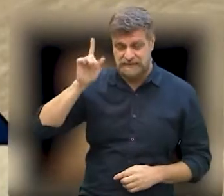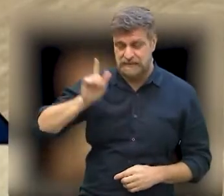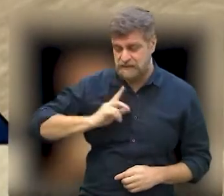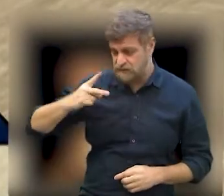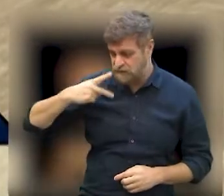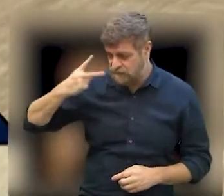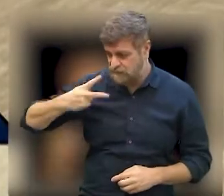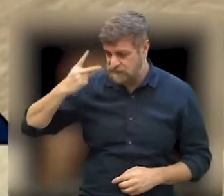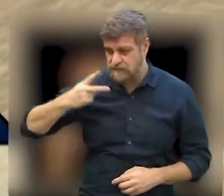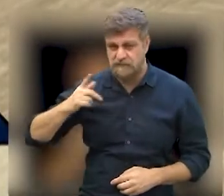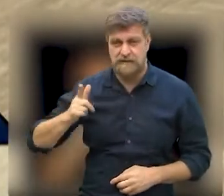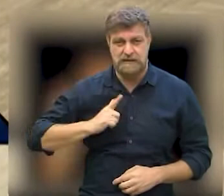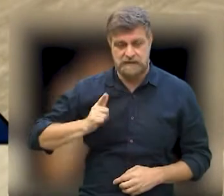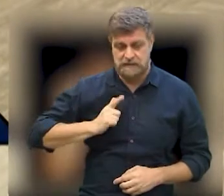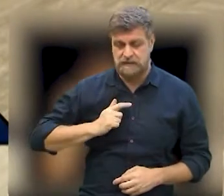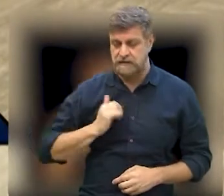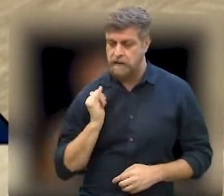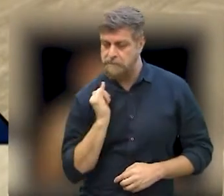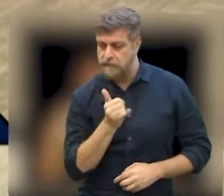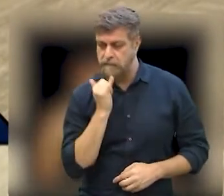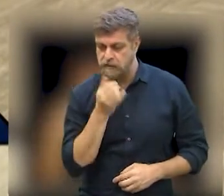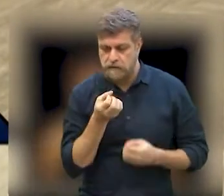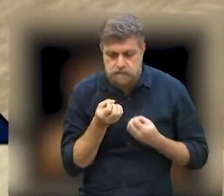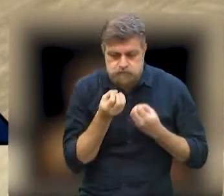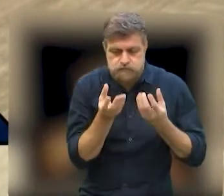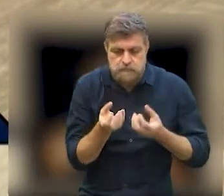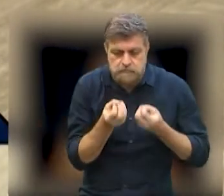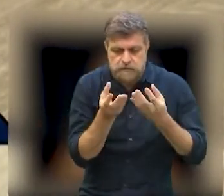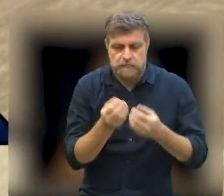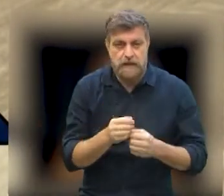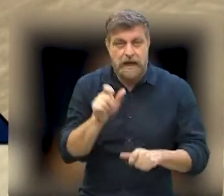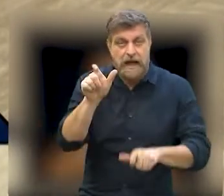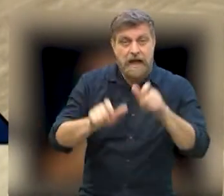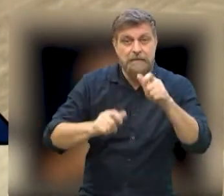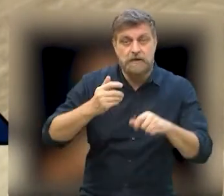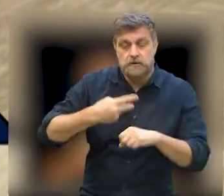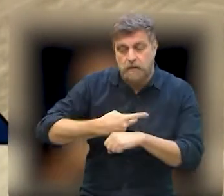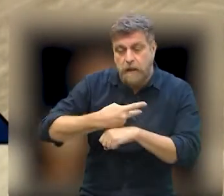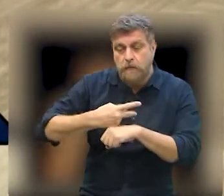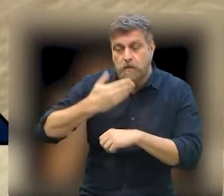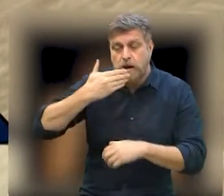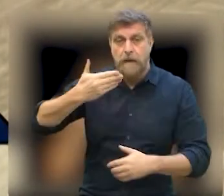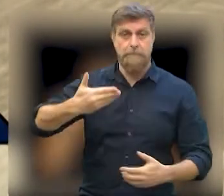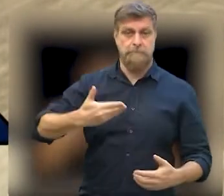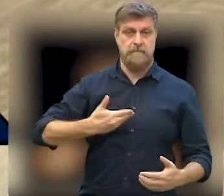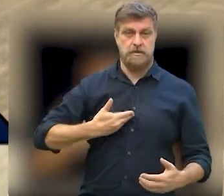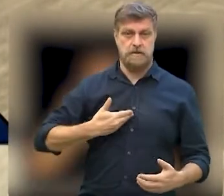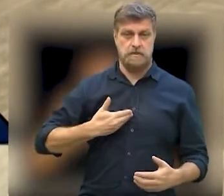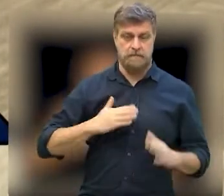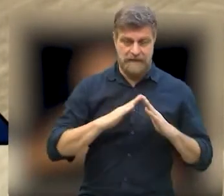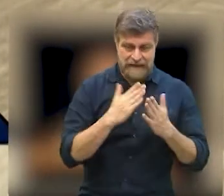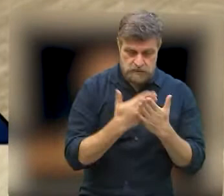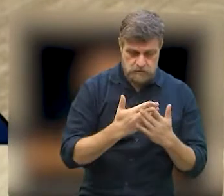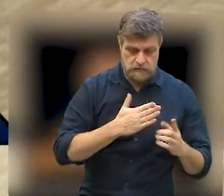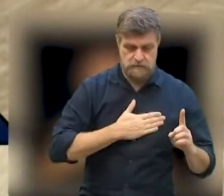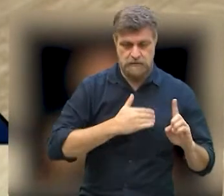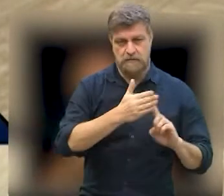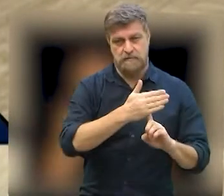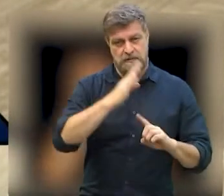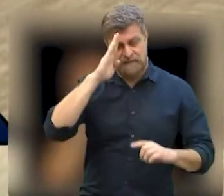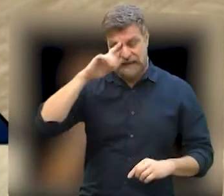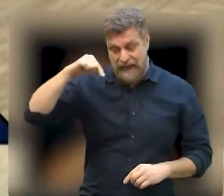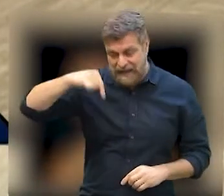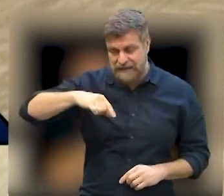gente tem no dia a dia, com todos os vereadores, né, a gente tem vários relatos de muitas pessoas que nos procuram pedindo que a gente tenha esse